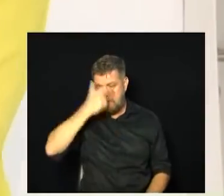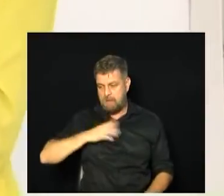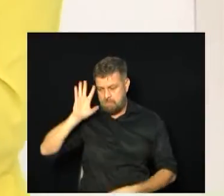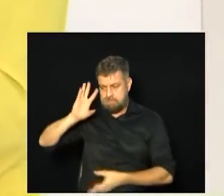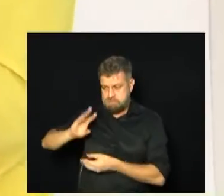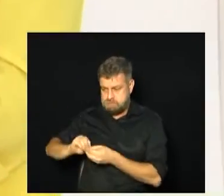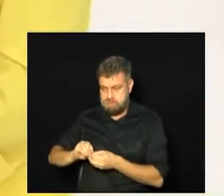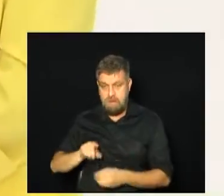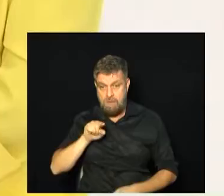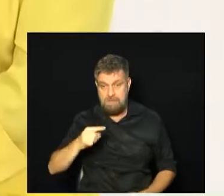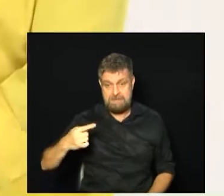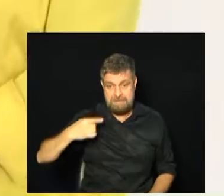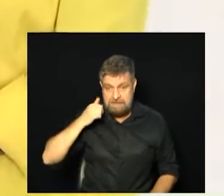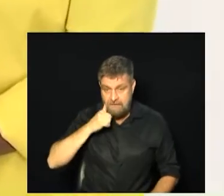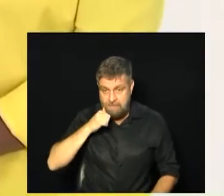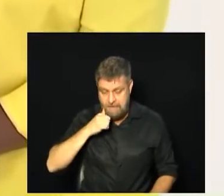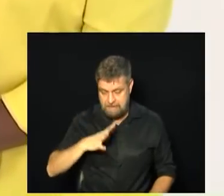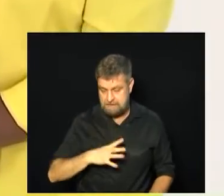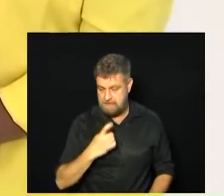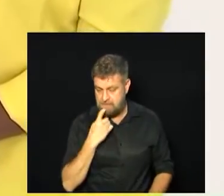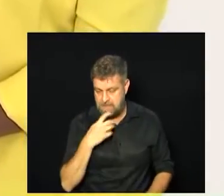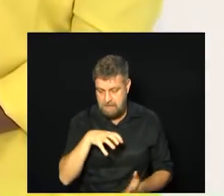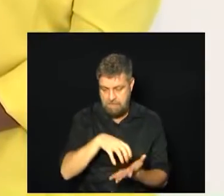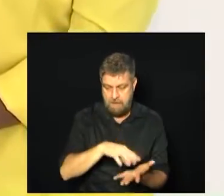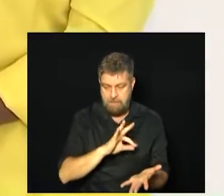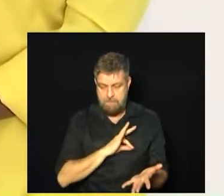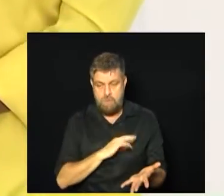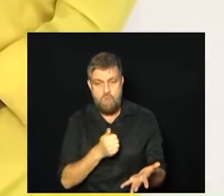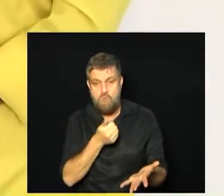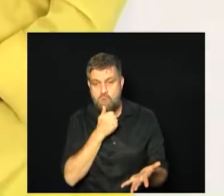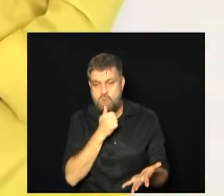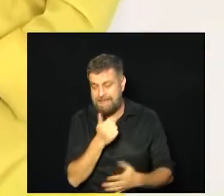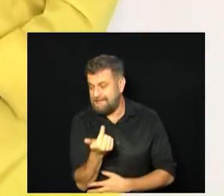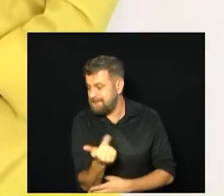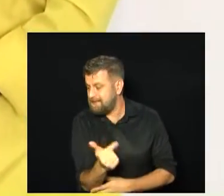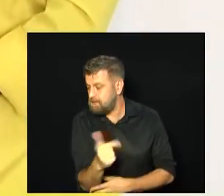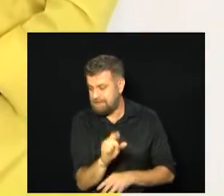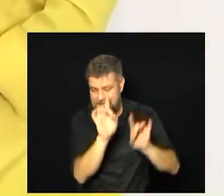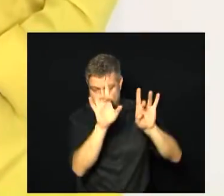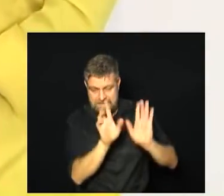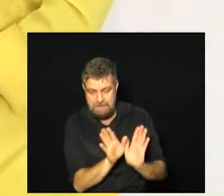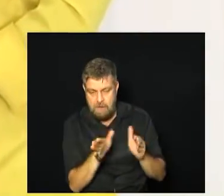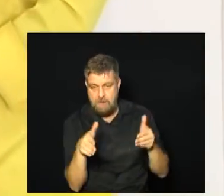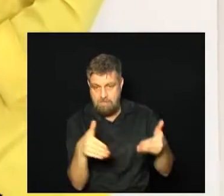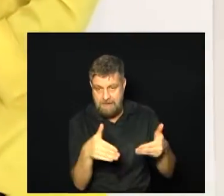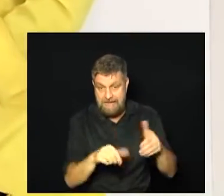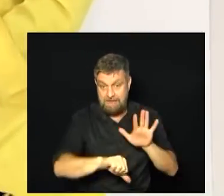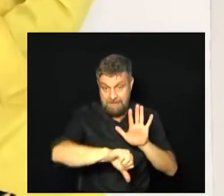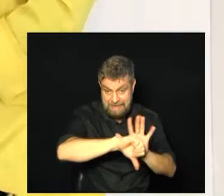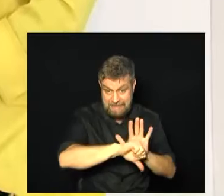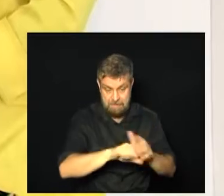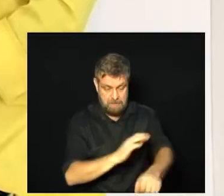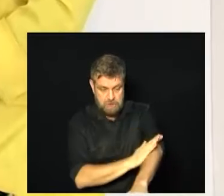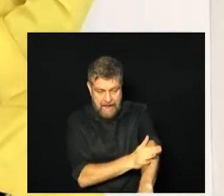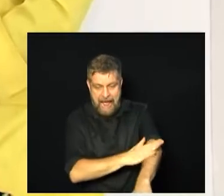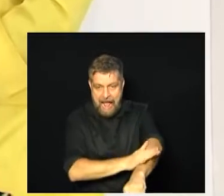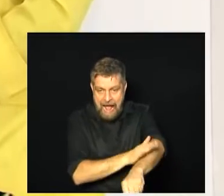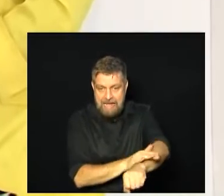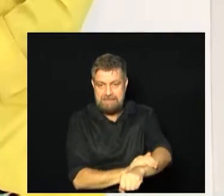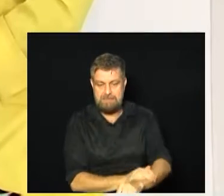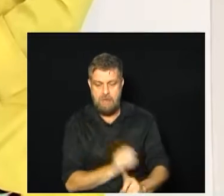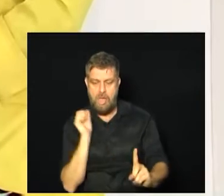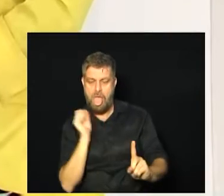senhora disse há pouco que em Campinas ainda não há uma delegacia específica, exclusiva para esses crimes, né, de racismo,